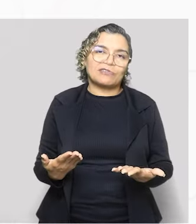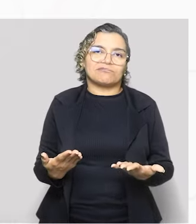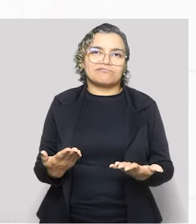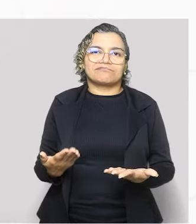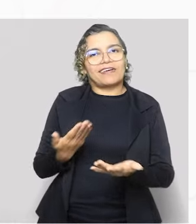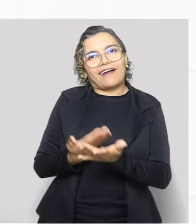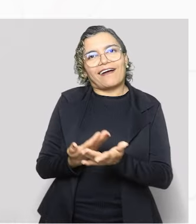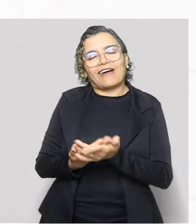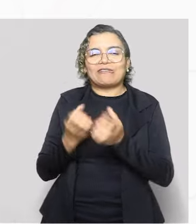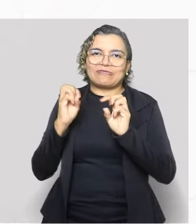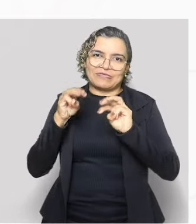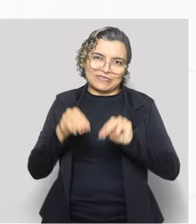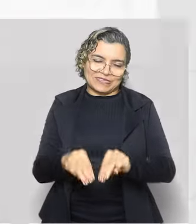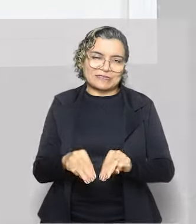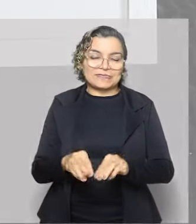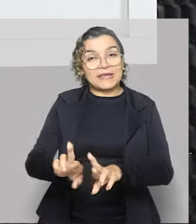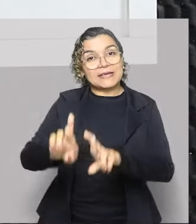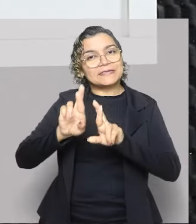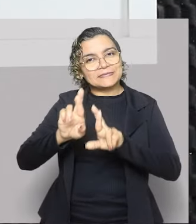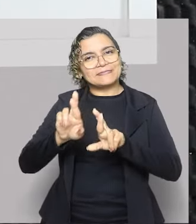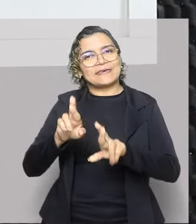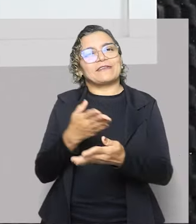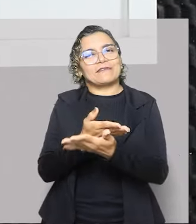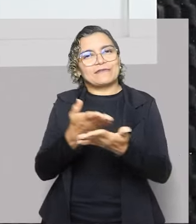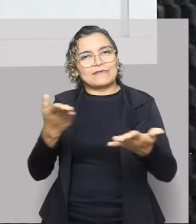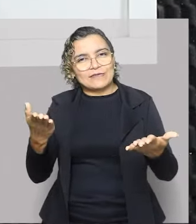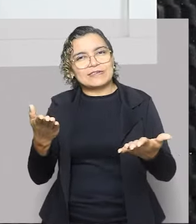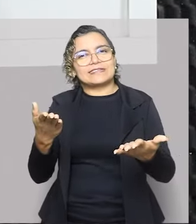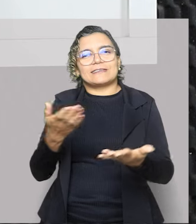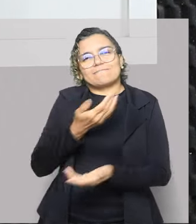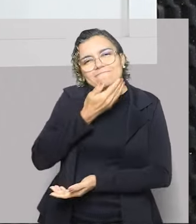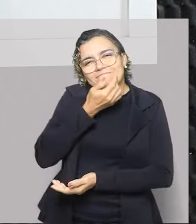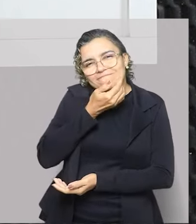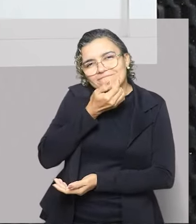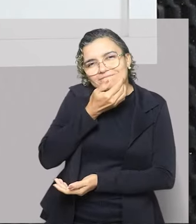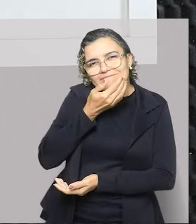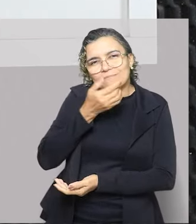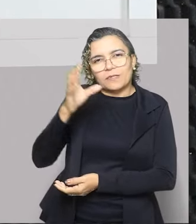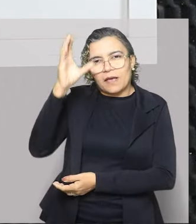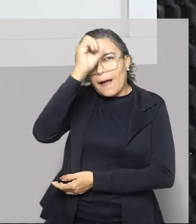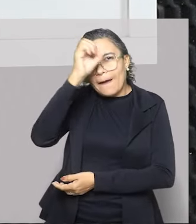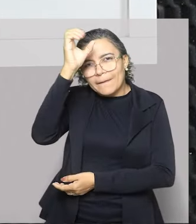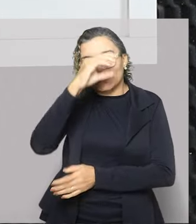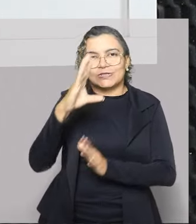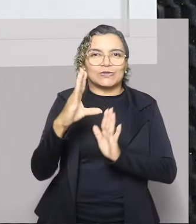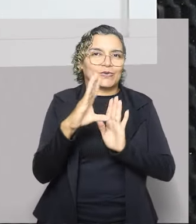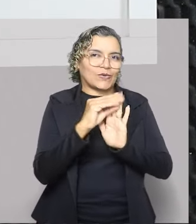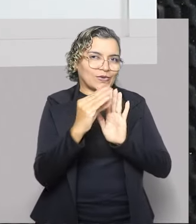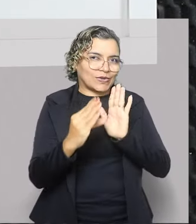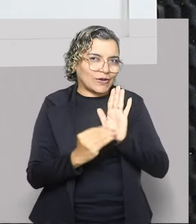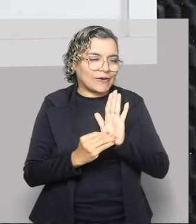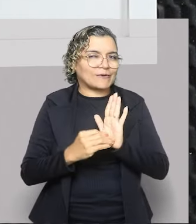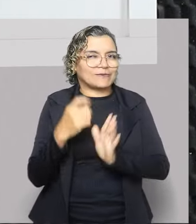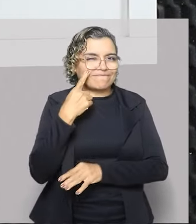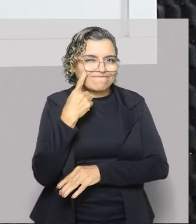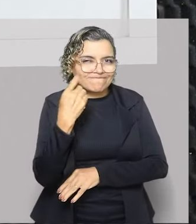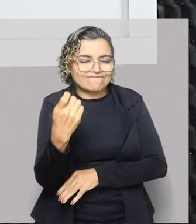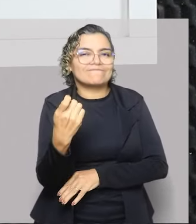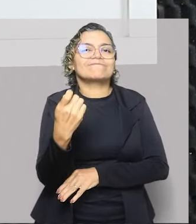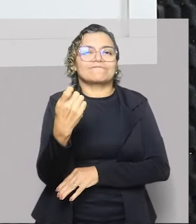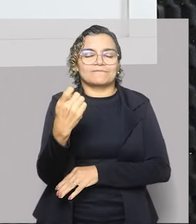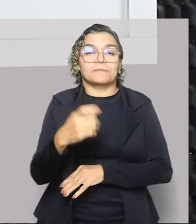gente fica por aqui tá espero que você tenha absorvido aí o máximo possível desse conteúdo que é muito interessante né